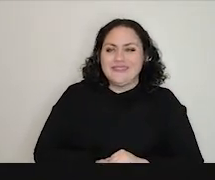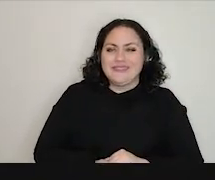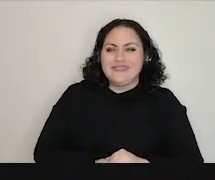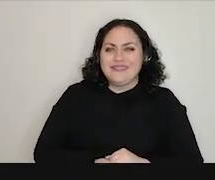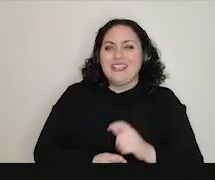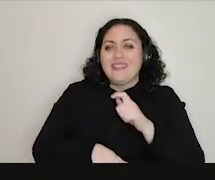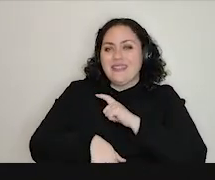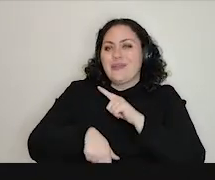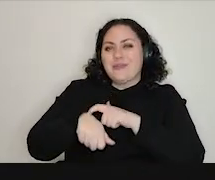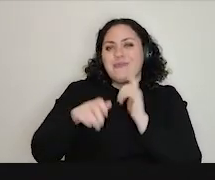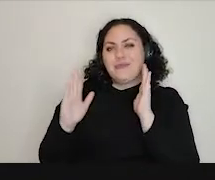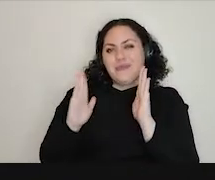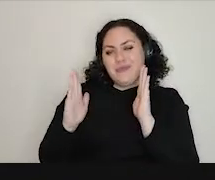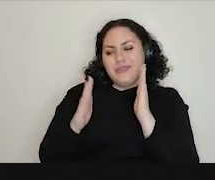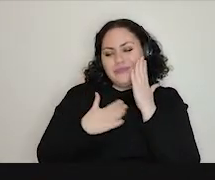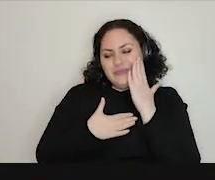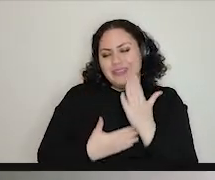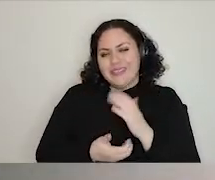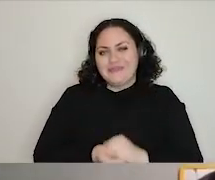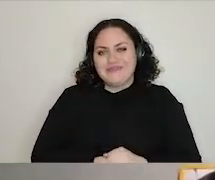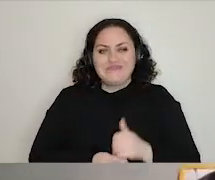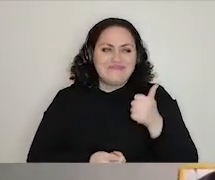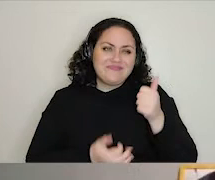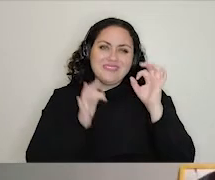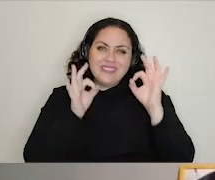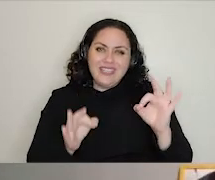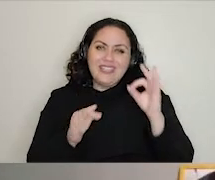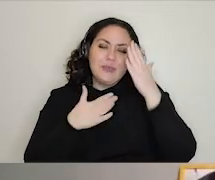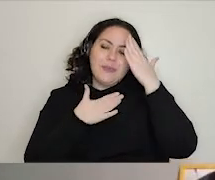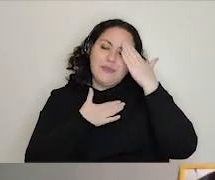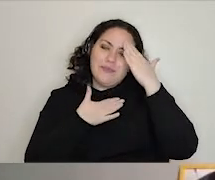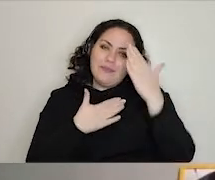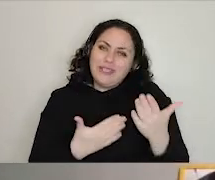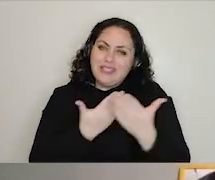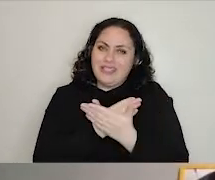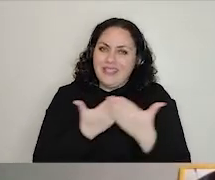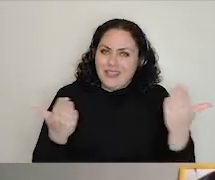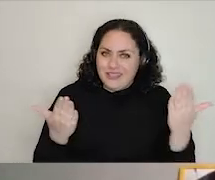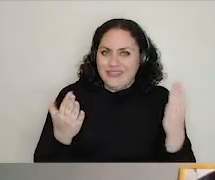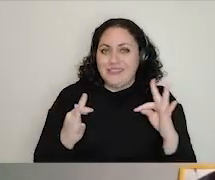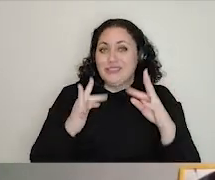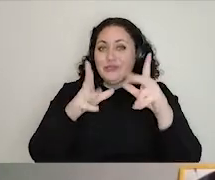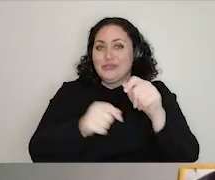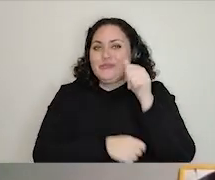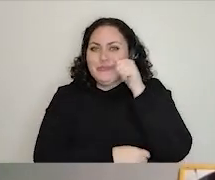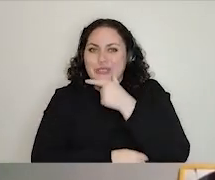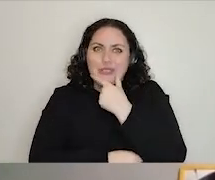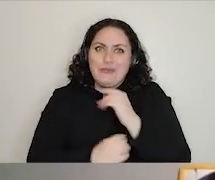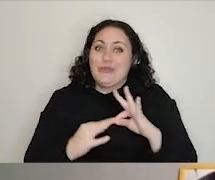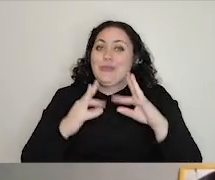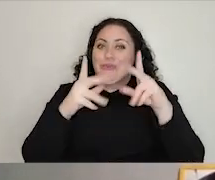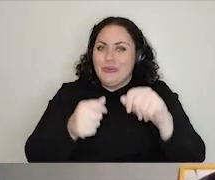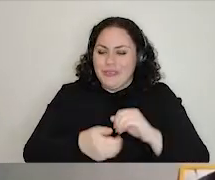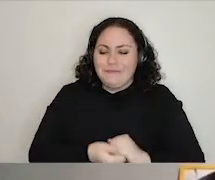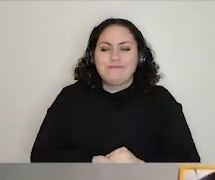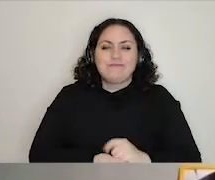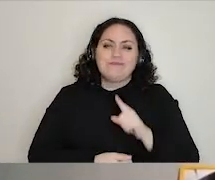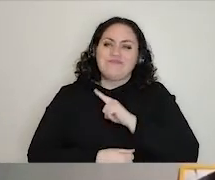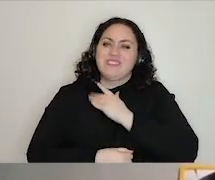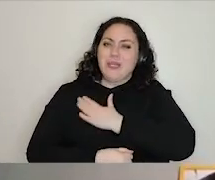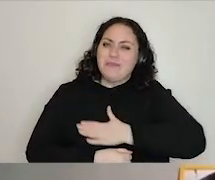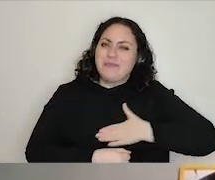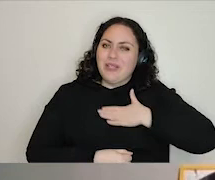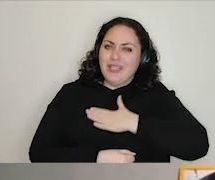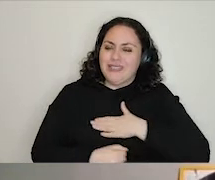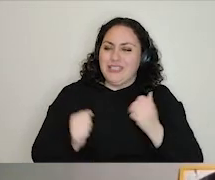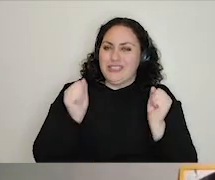pelo momento. Tá certo. Muito obrigado a todos e todas e a todes. foi um prazerzaço